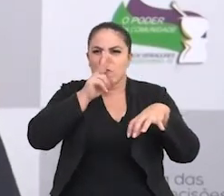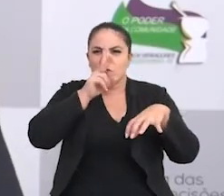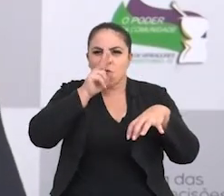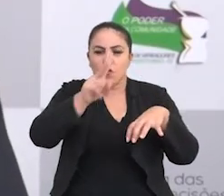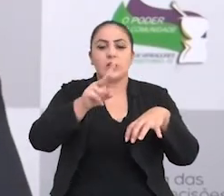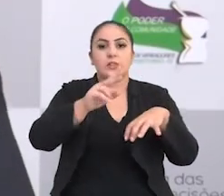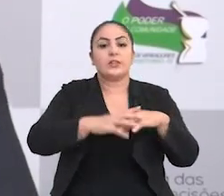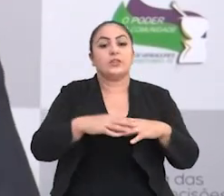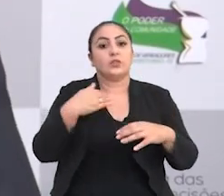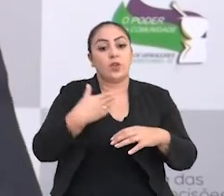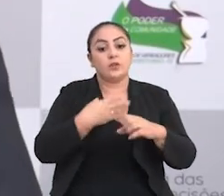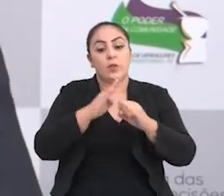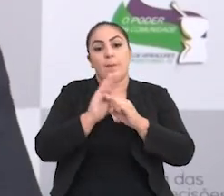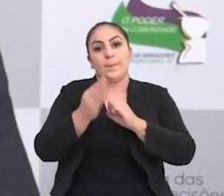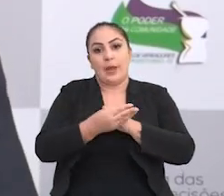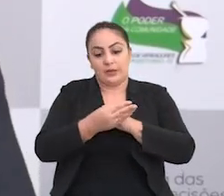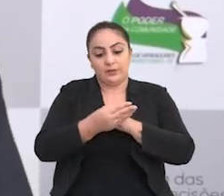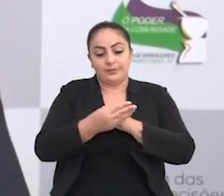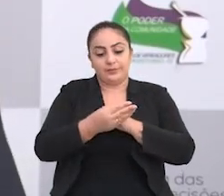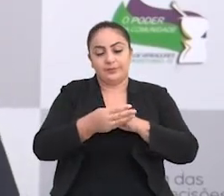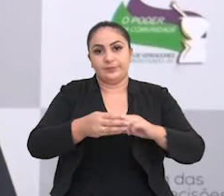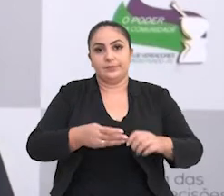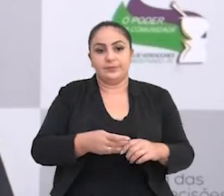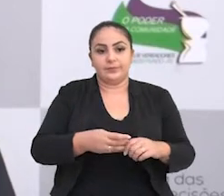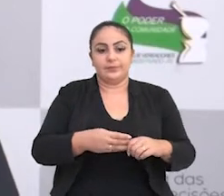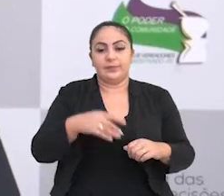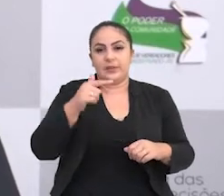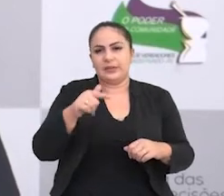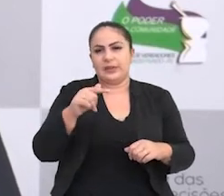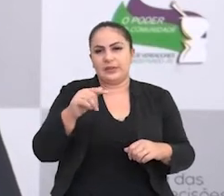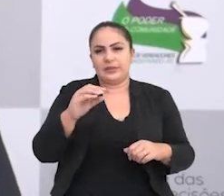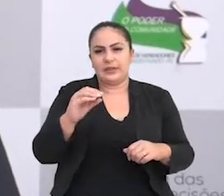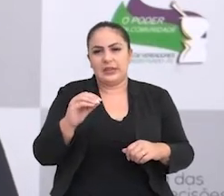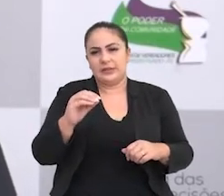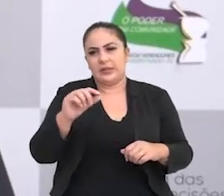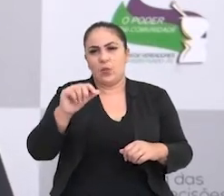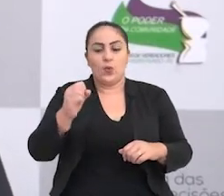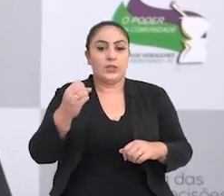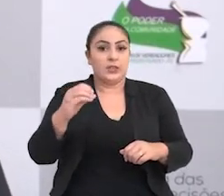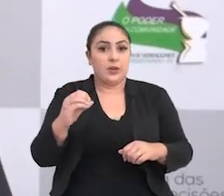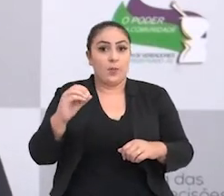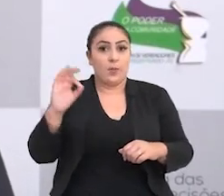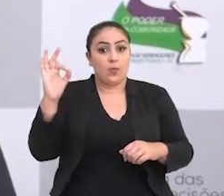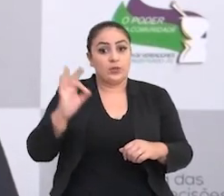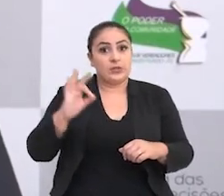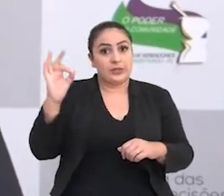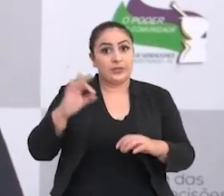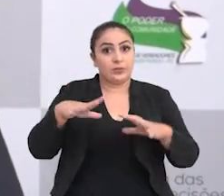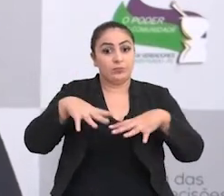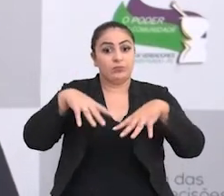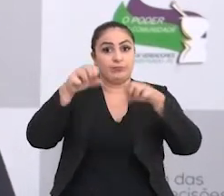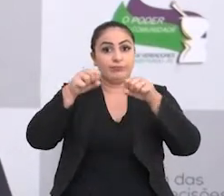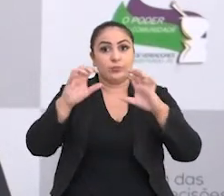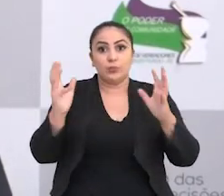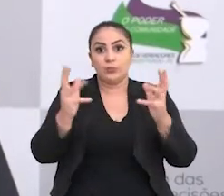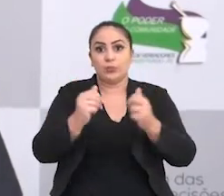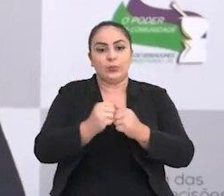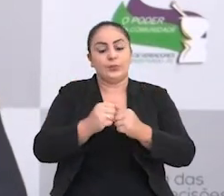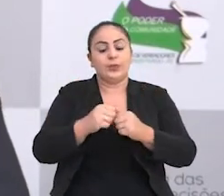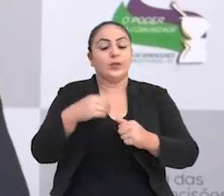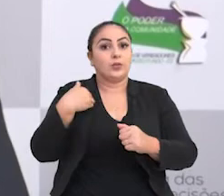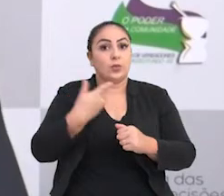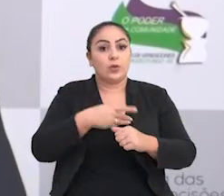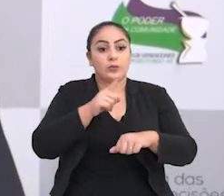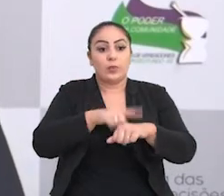chuvas fortes, os nossos bairros, praticamente 70%, 80% fica às escuras. Então, é um momento